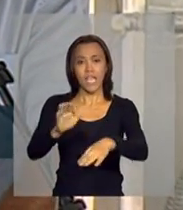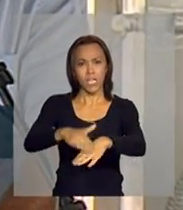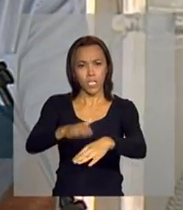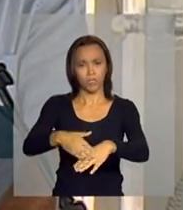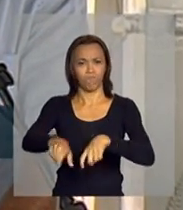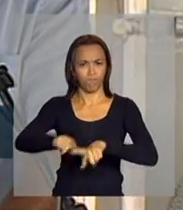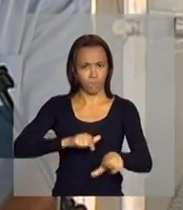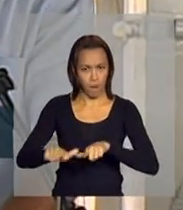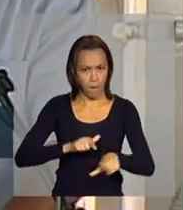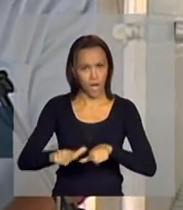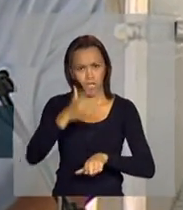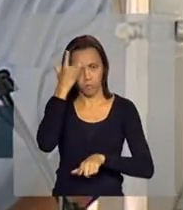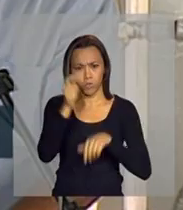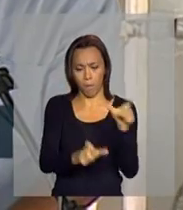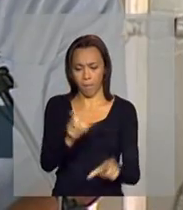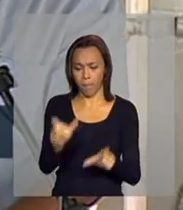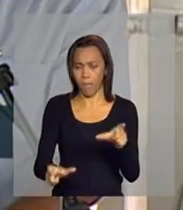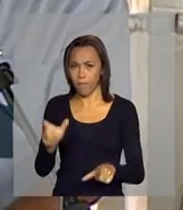sua parte.